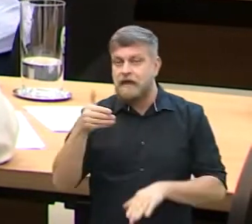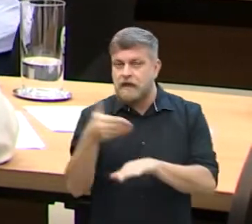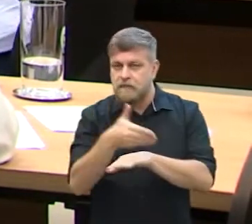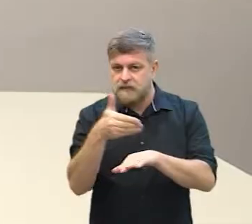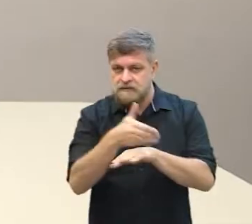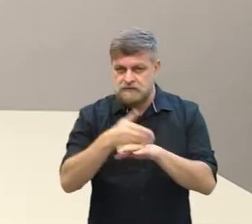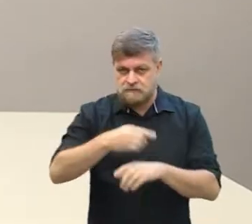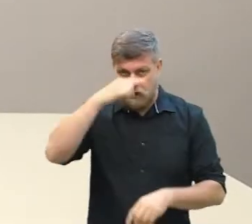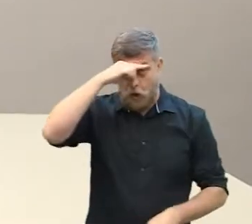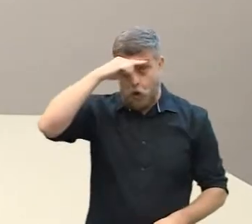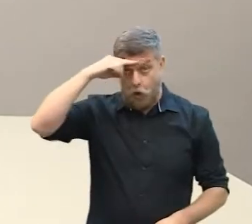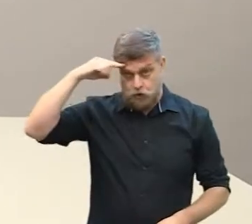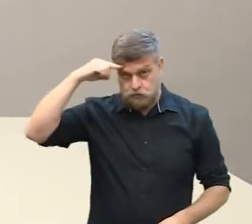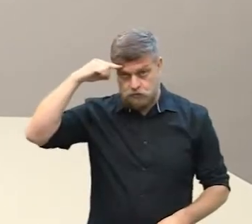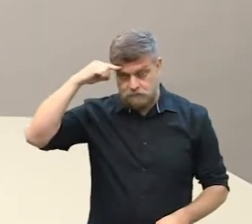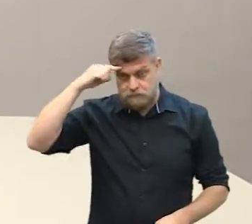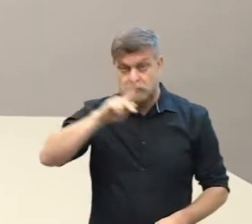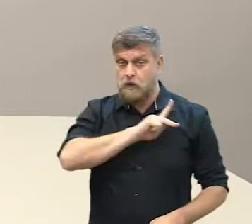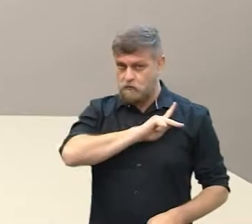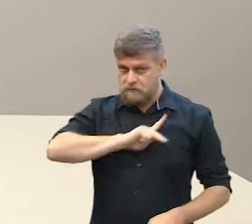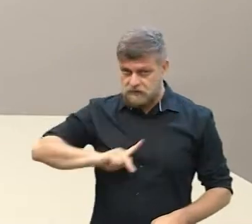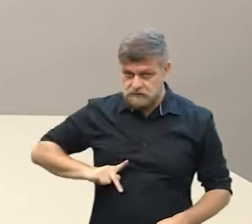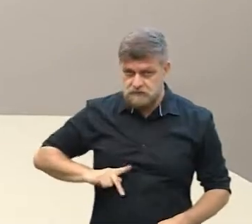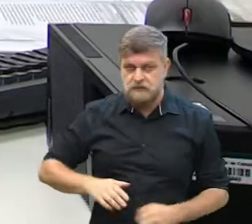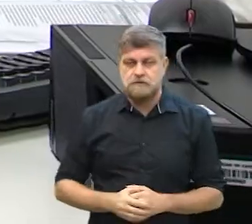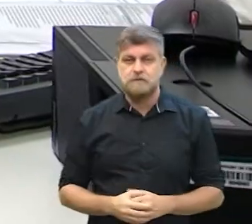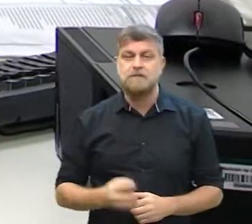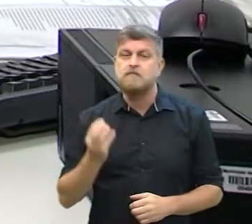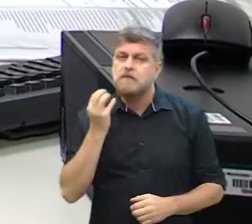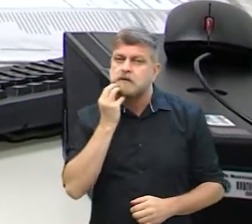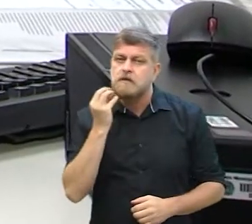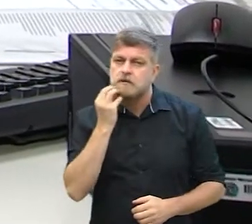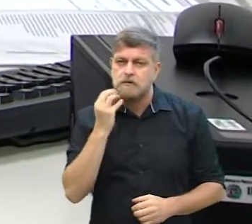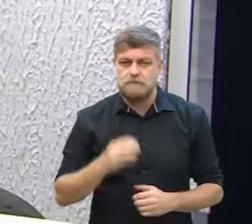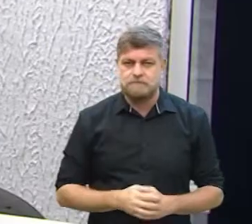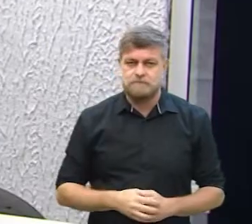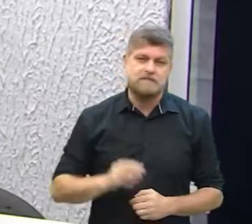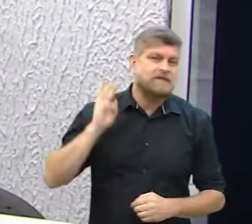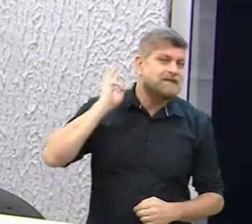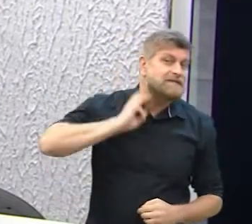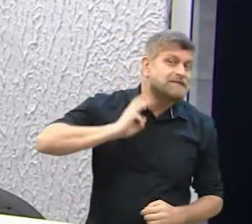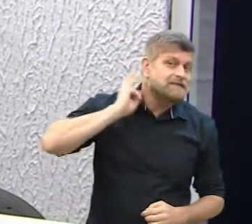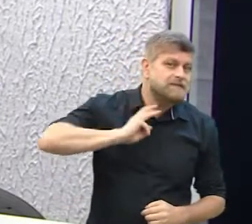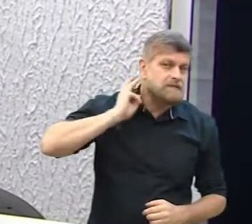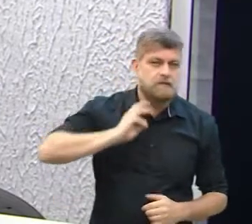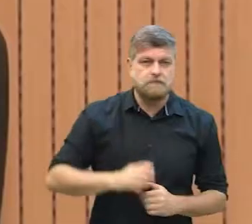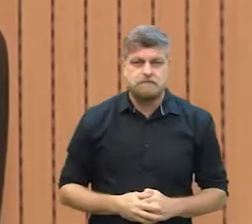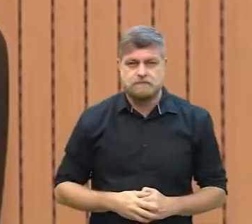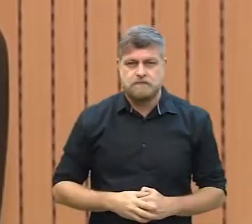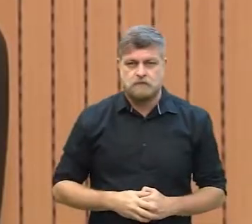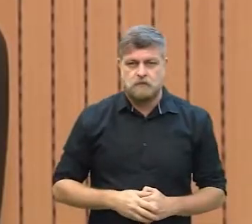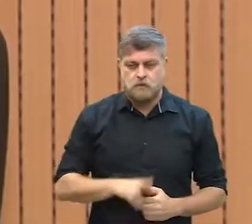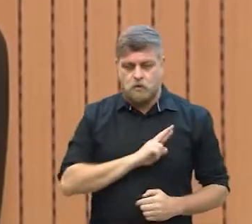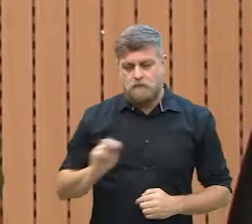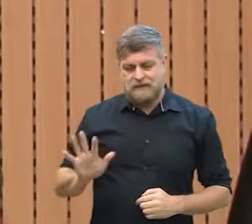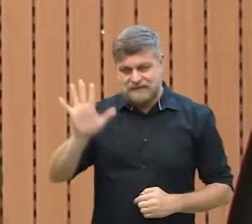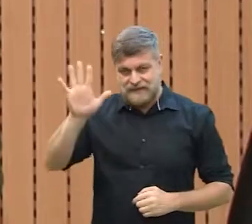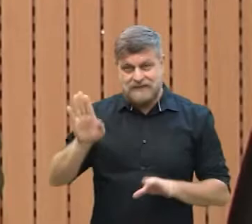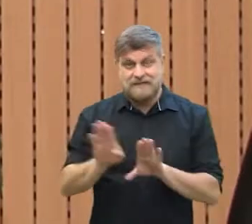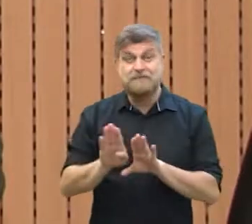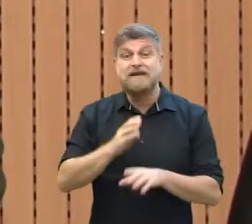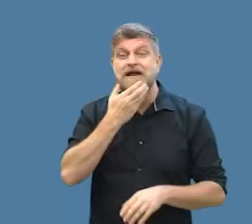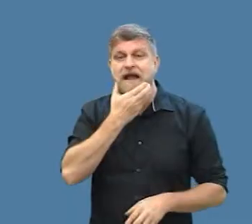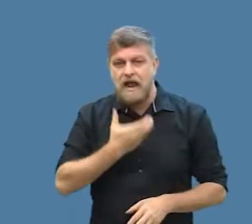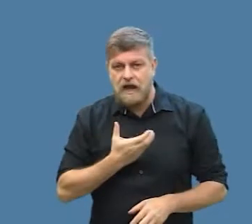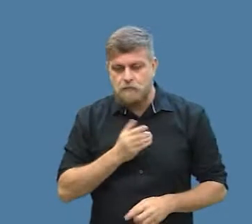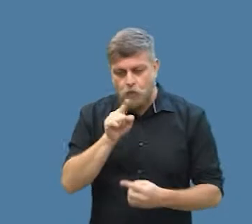pelos vereadores Otto Alejandro, eleito presidente, Igor Diego, Cecílio dos Santos, Rubens Gás e